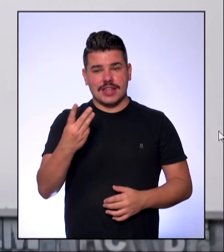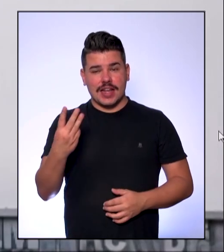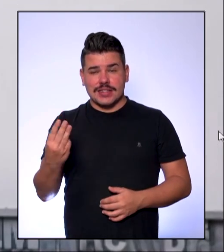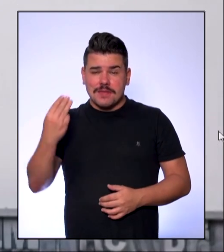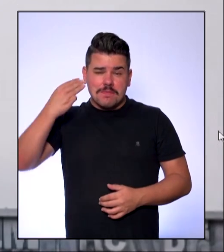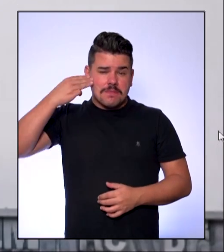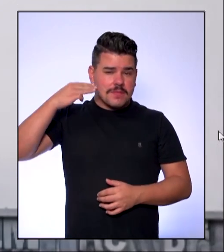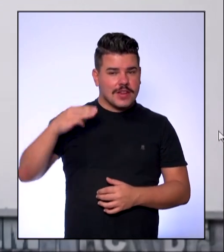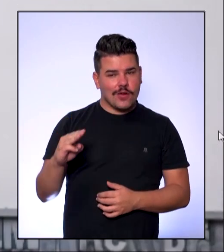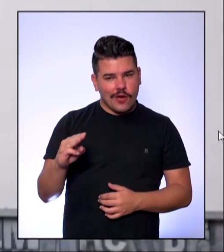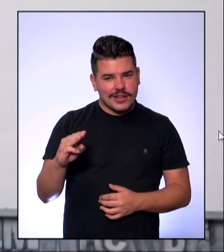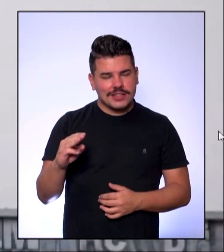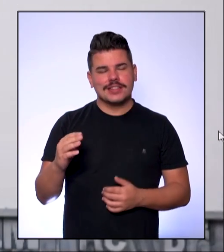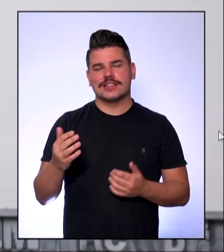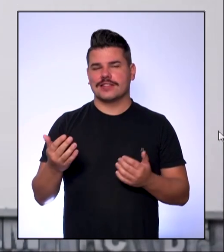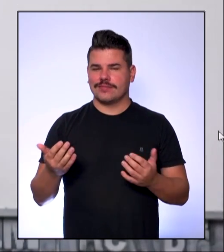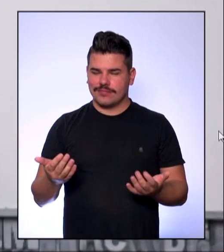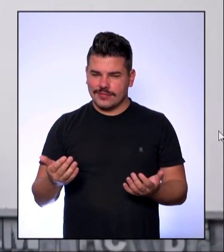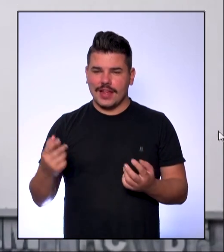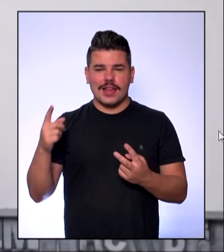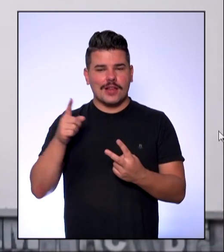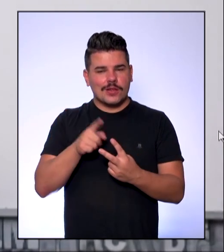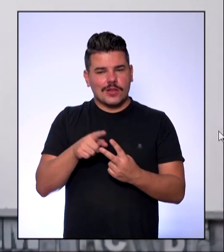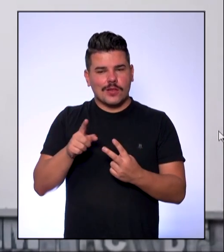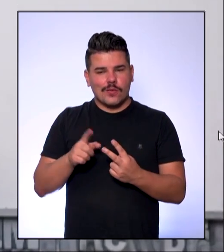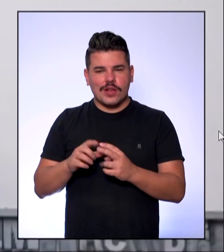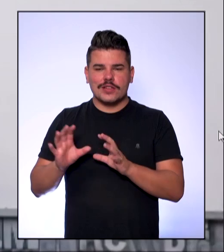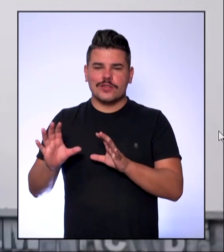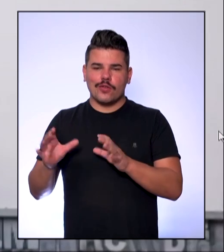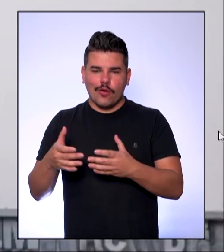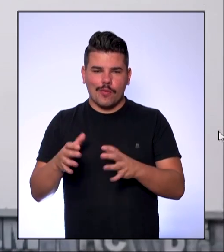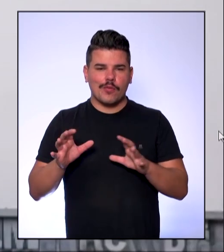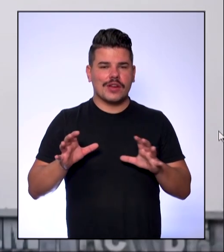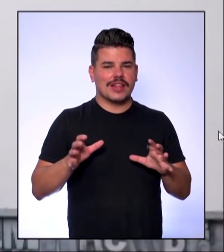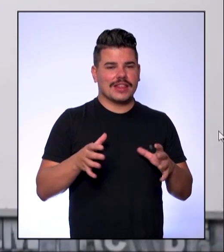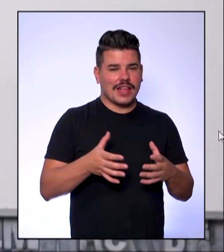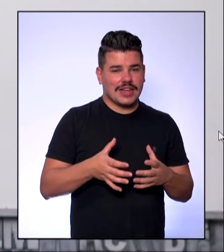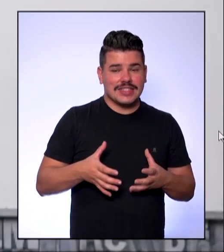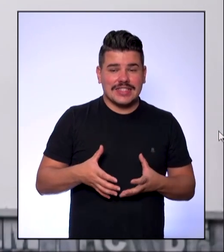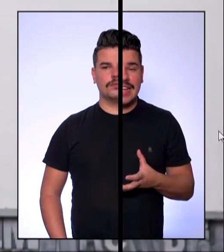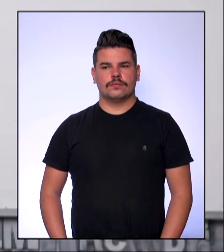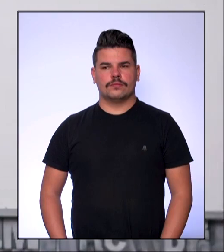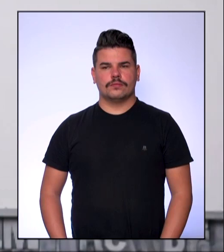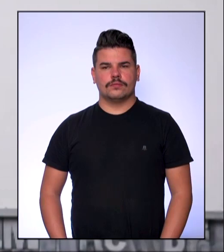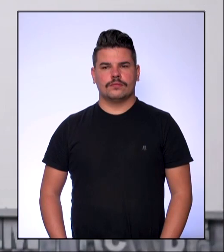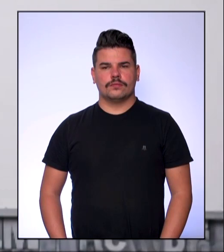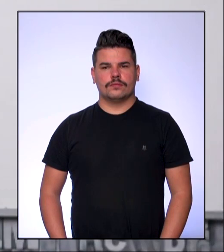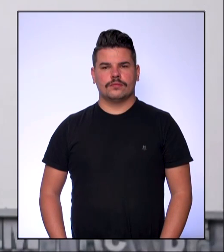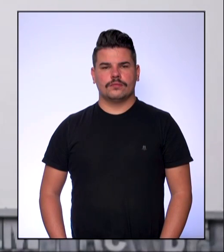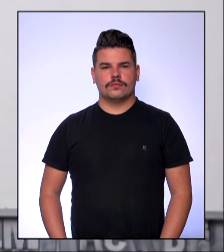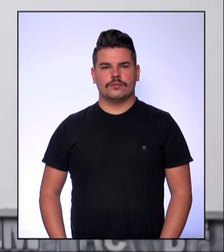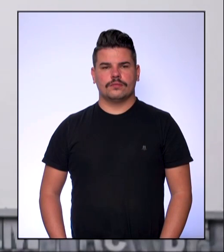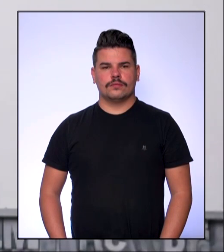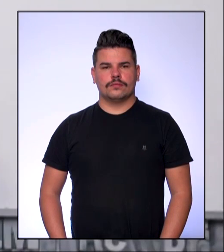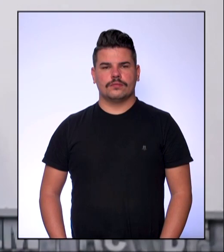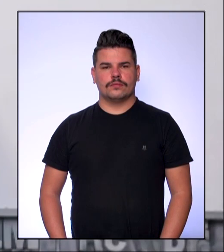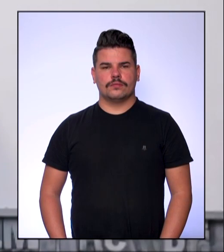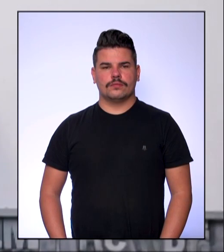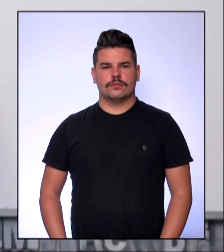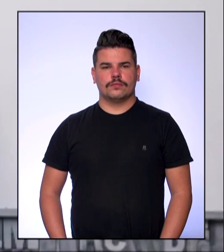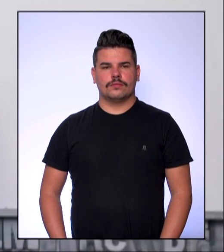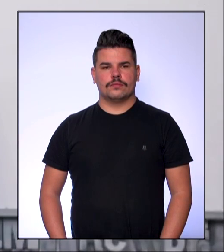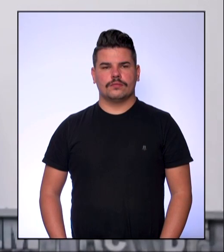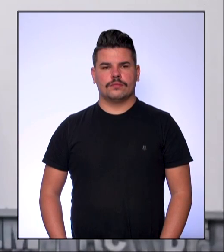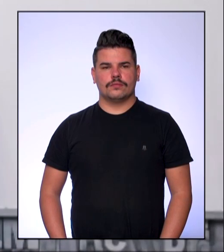demarcar aqui duas grandes comunidades, tá? Quais são elas? A arqueóloga que vos